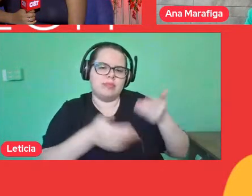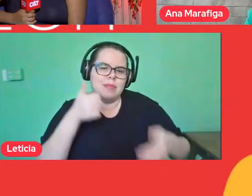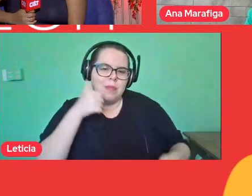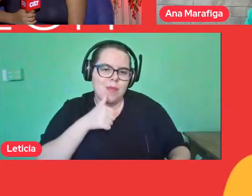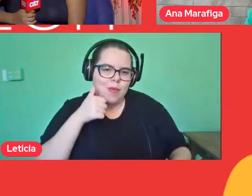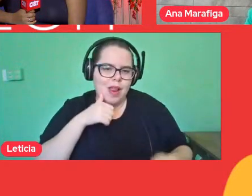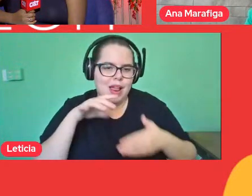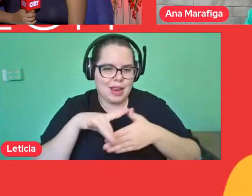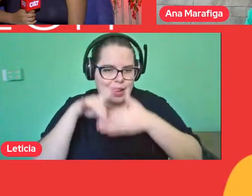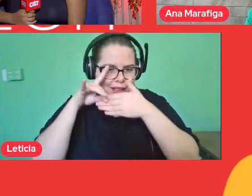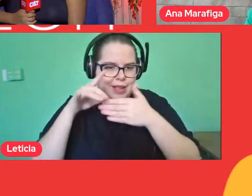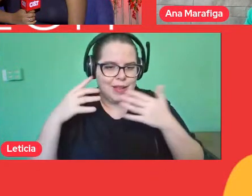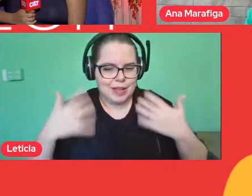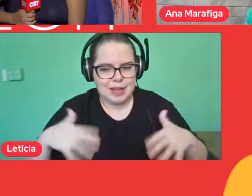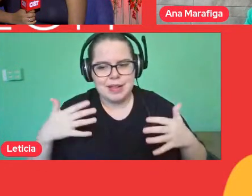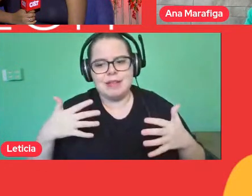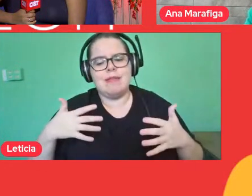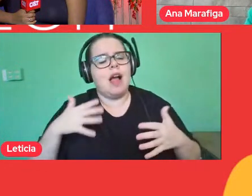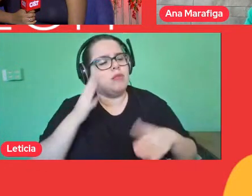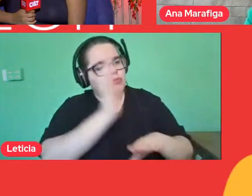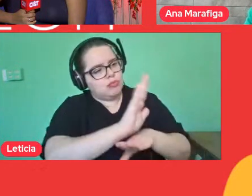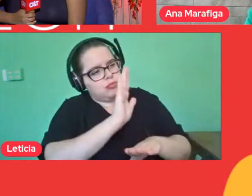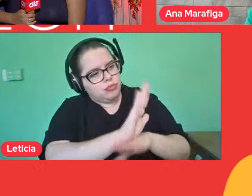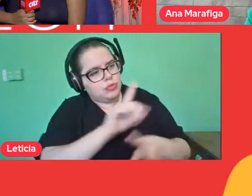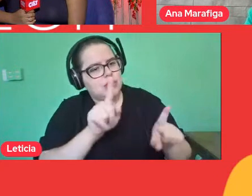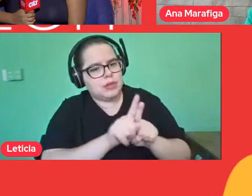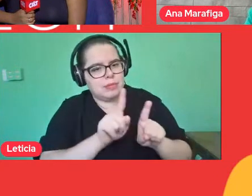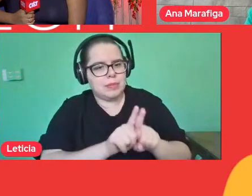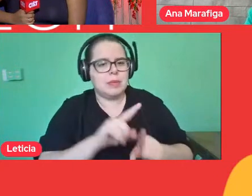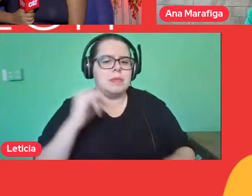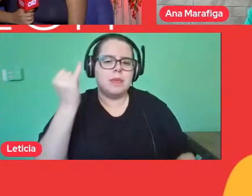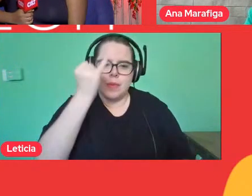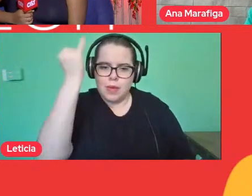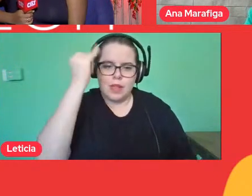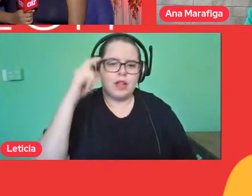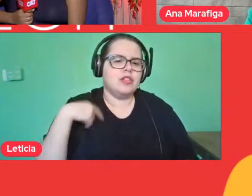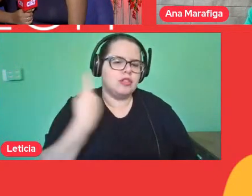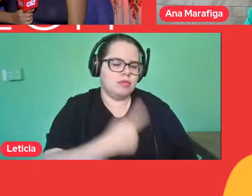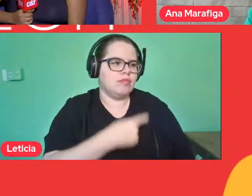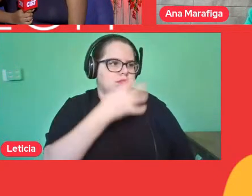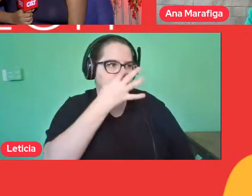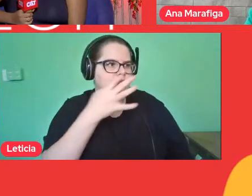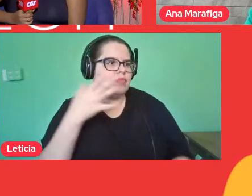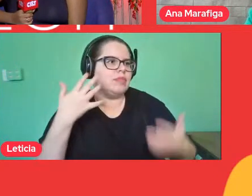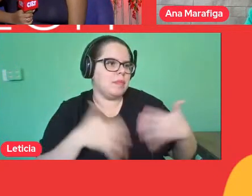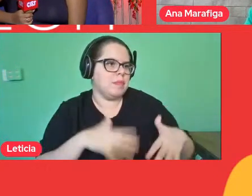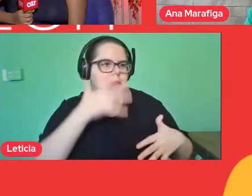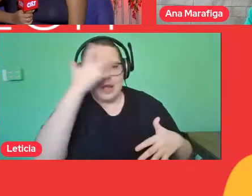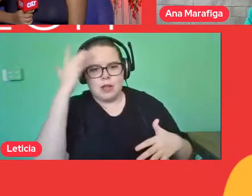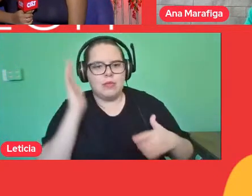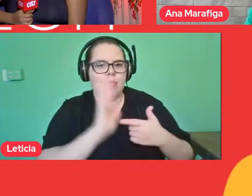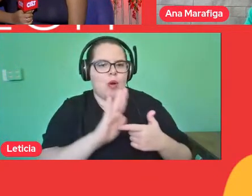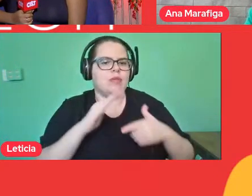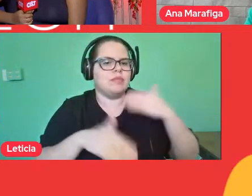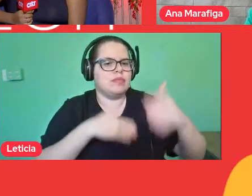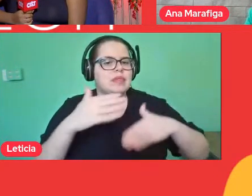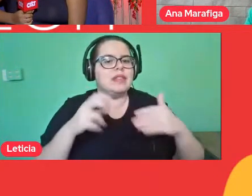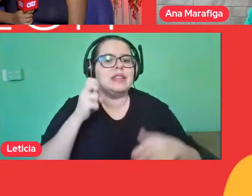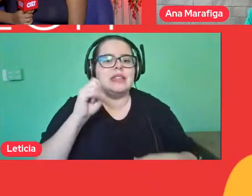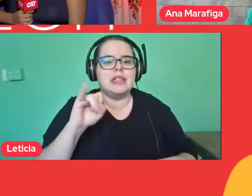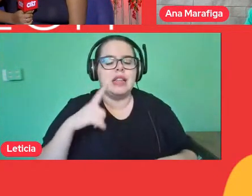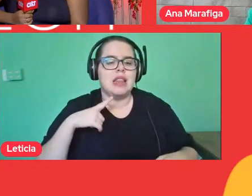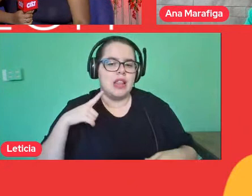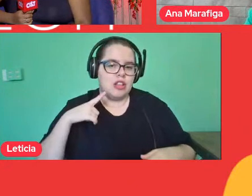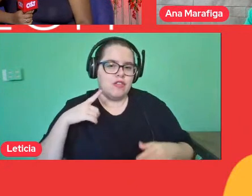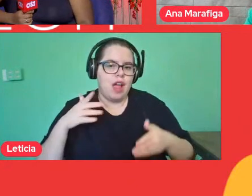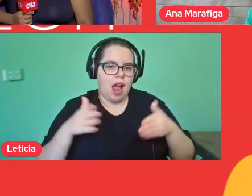líderes, deem a mão, é super importante para outras pessoas que estão trilhando esse caminho, e se você estiver